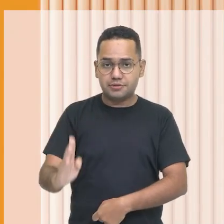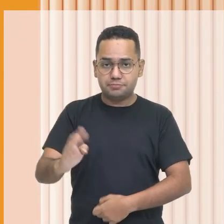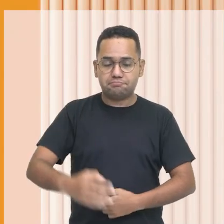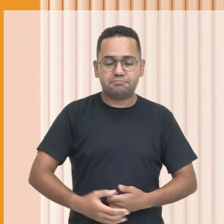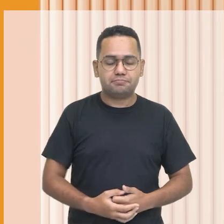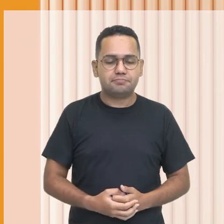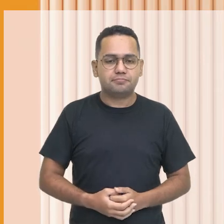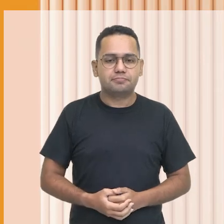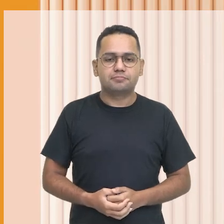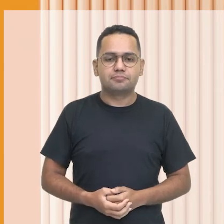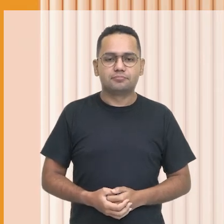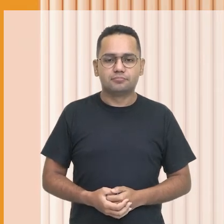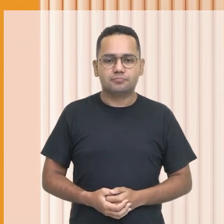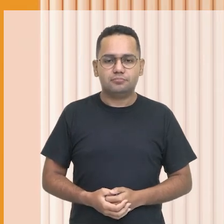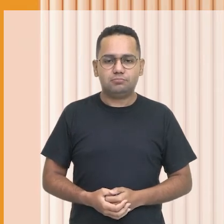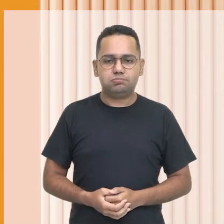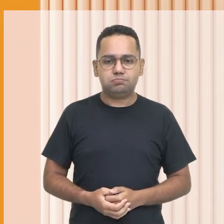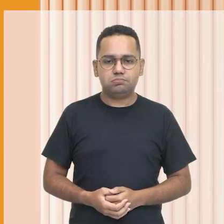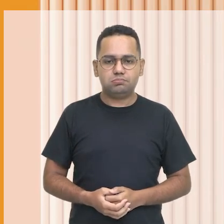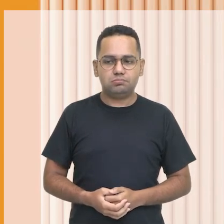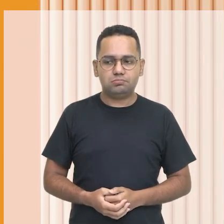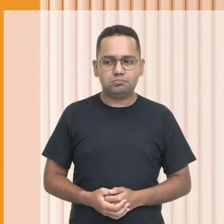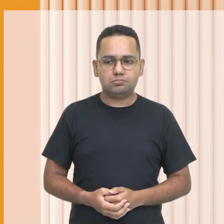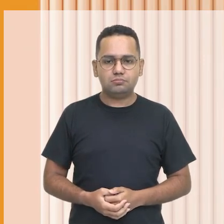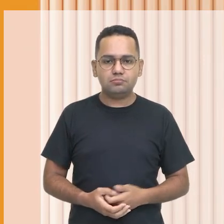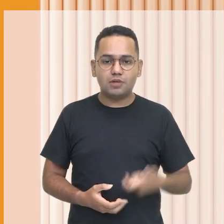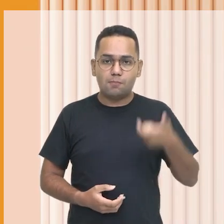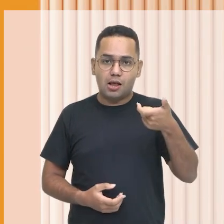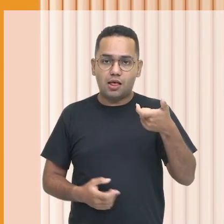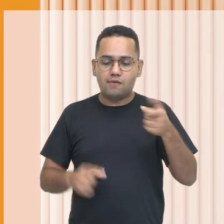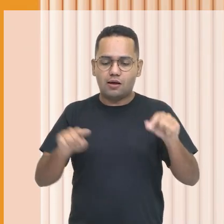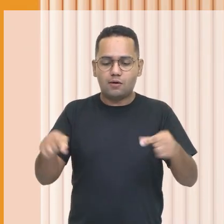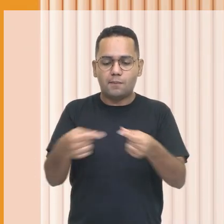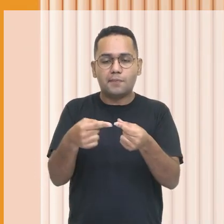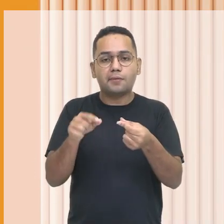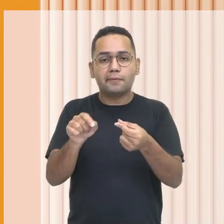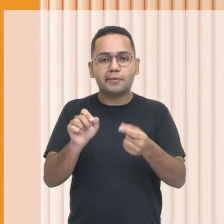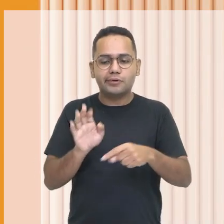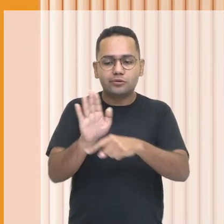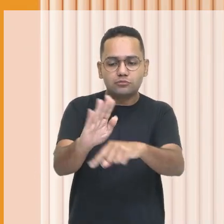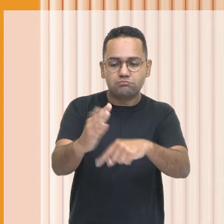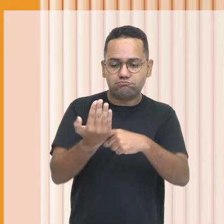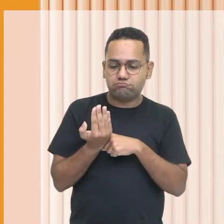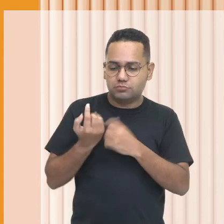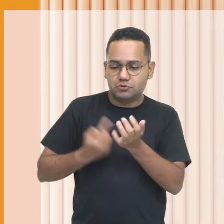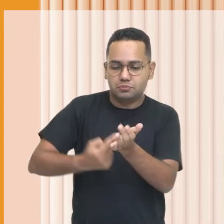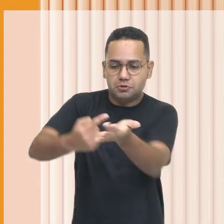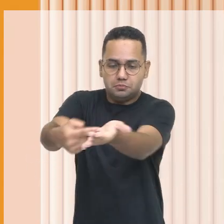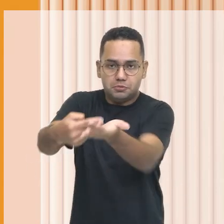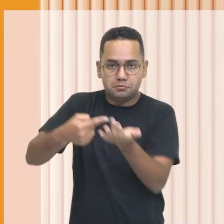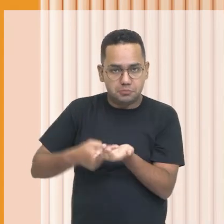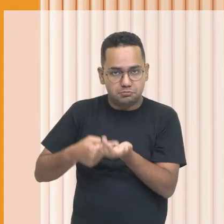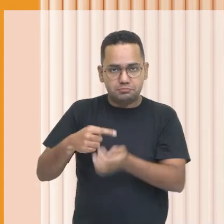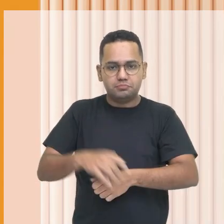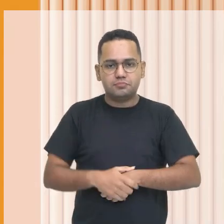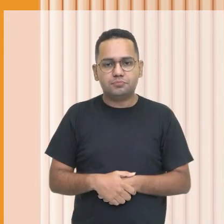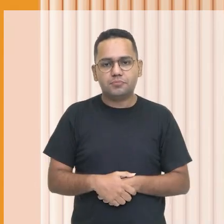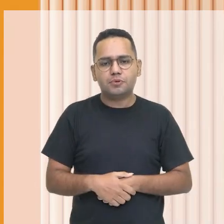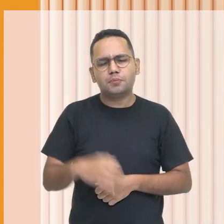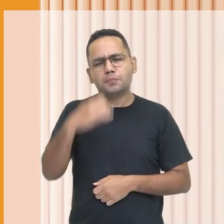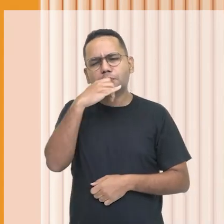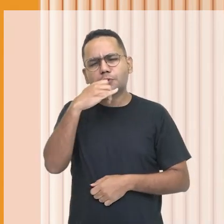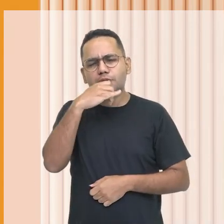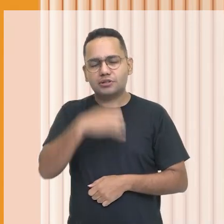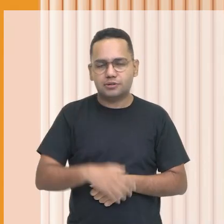Como você viu, essa prática está associada aqui troca de favores, ou seja, o político X